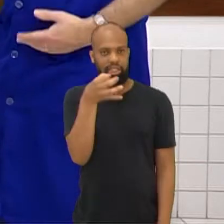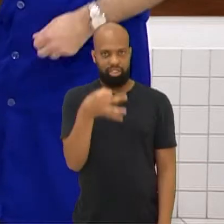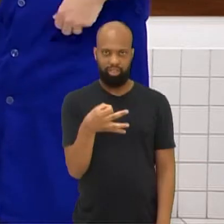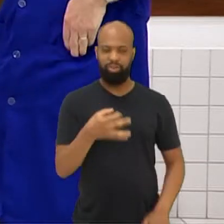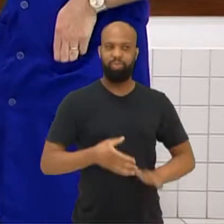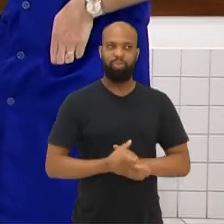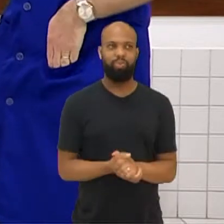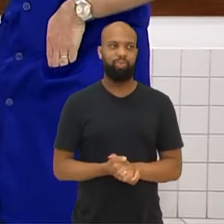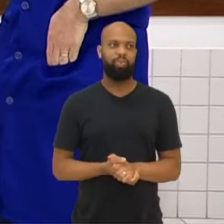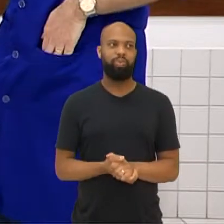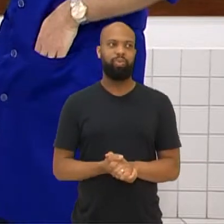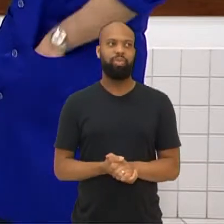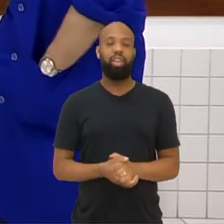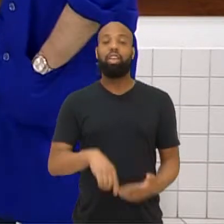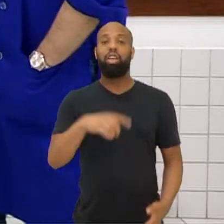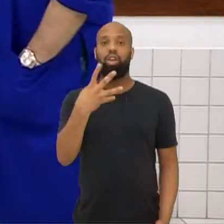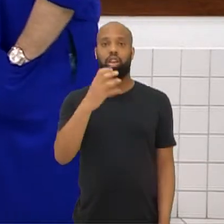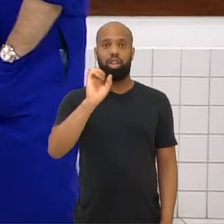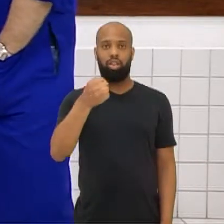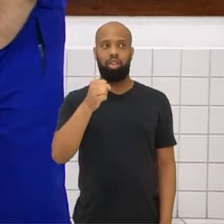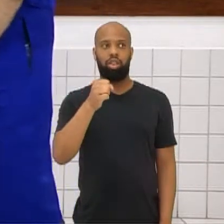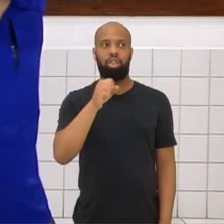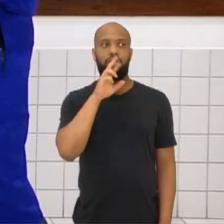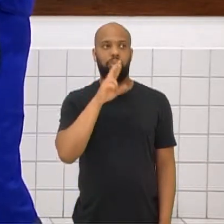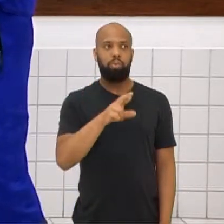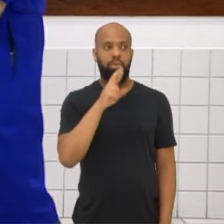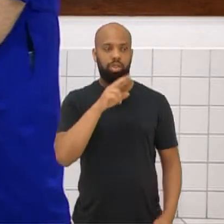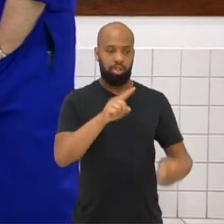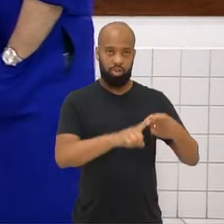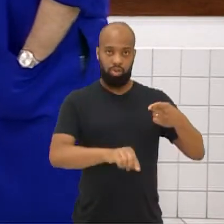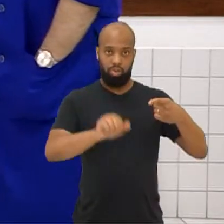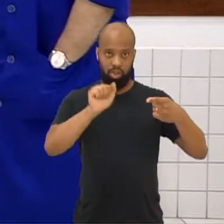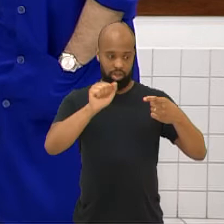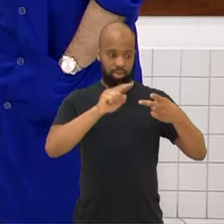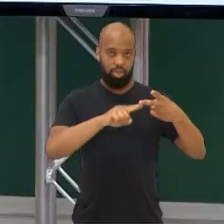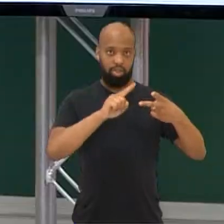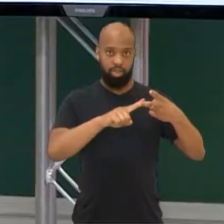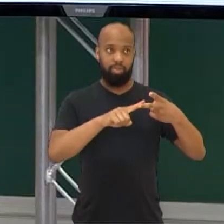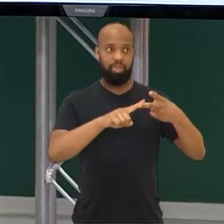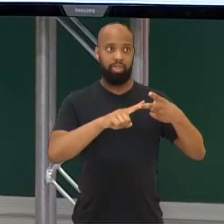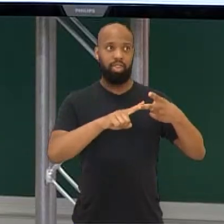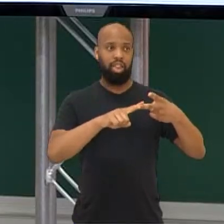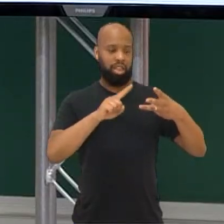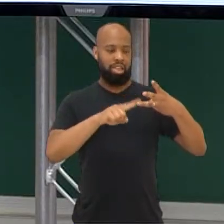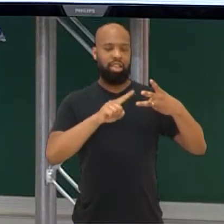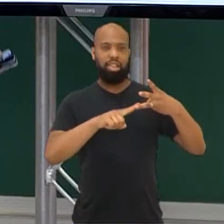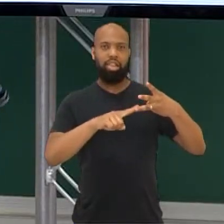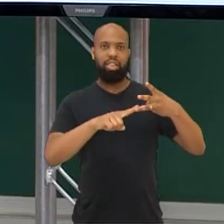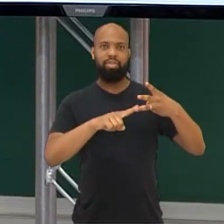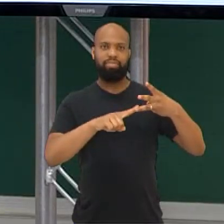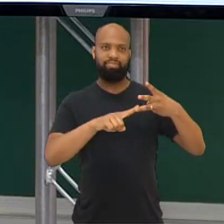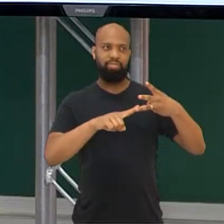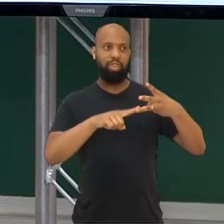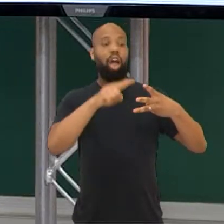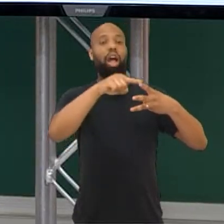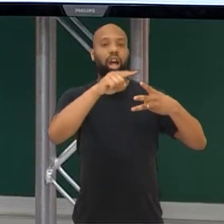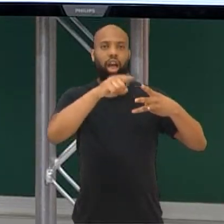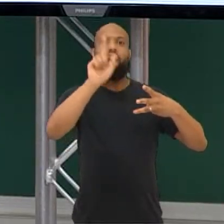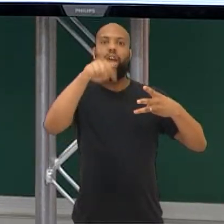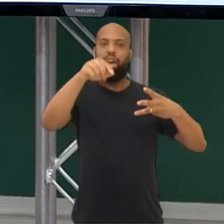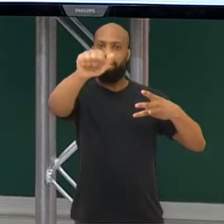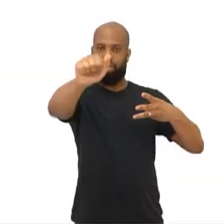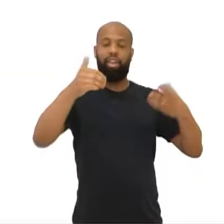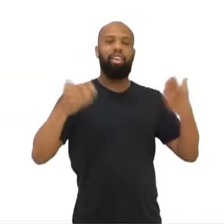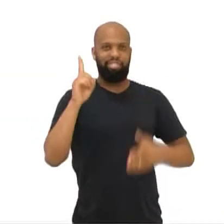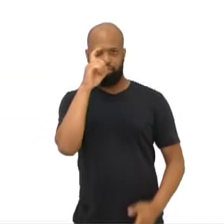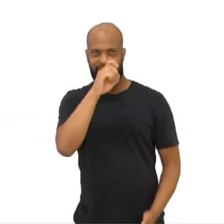correta, professor. então. Ó, 48% marcou letra A, 32C e 19B. Então, a resposta correta, letra A. Aê. Essa era um